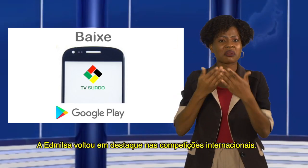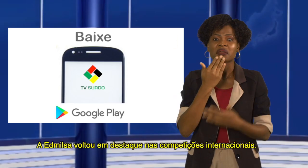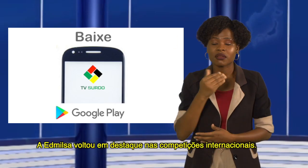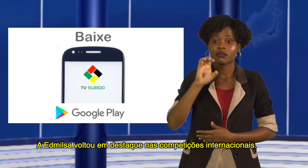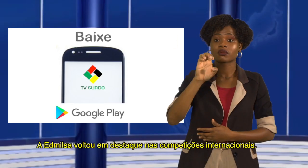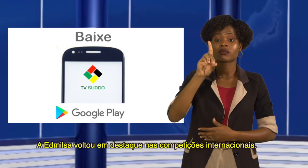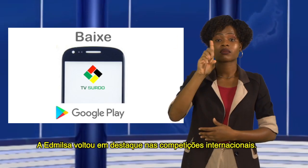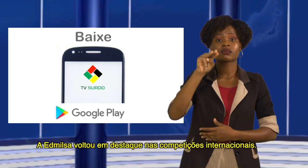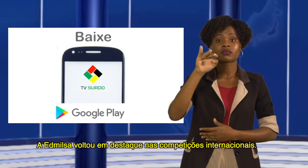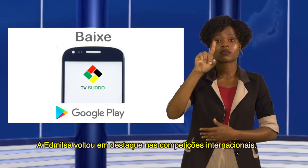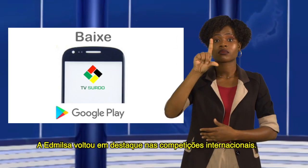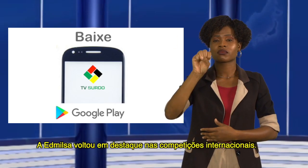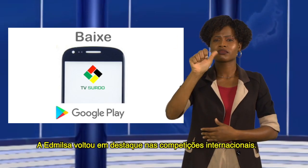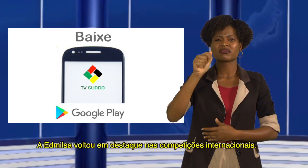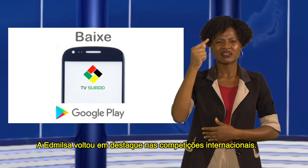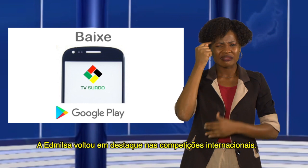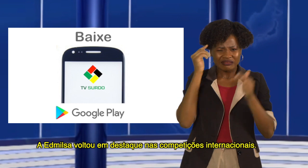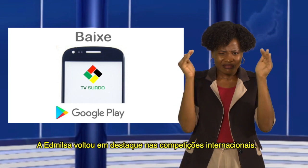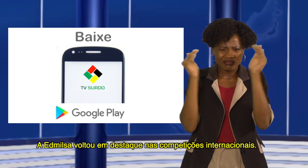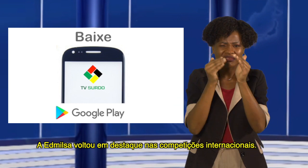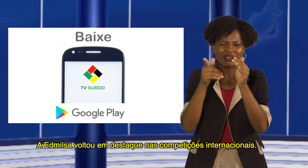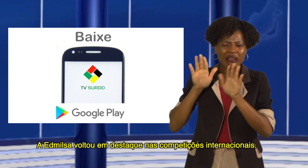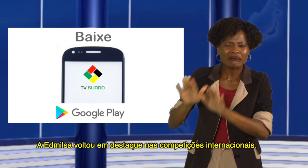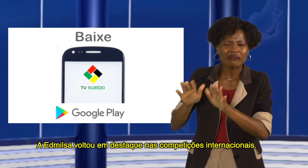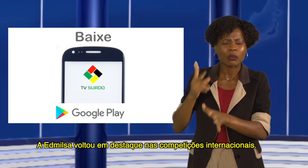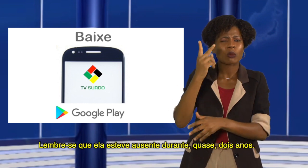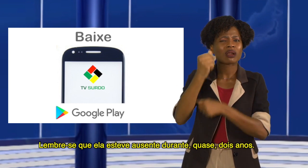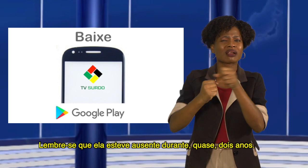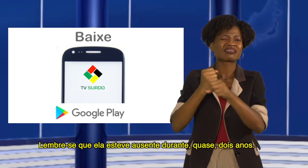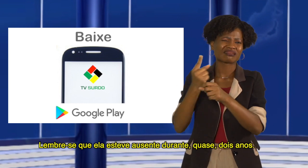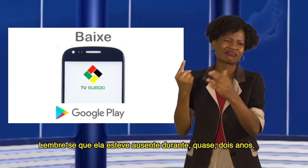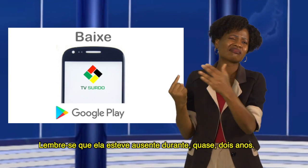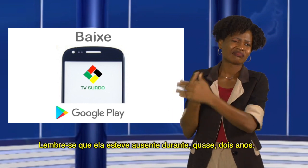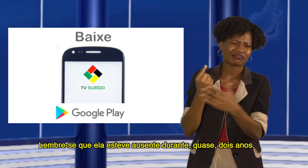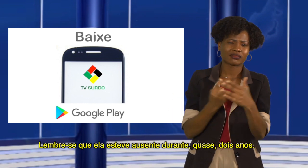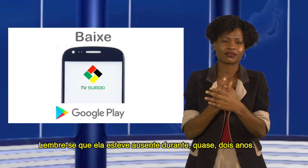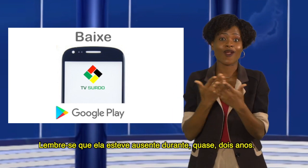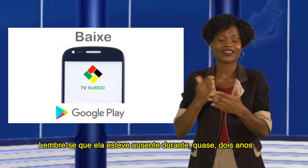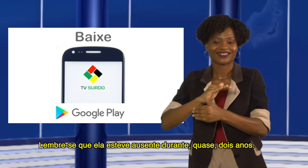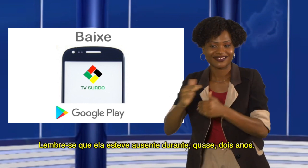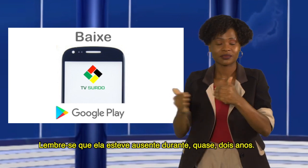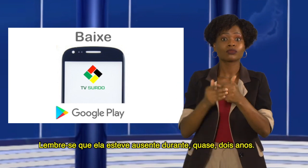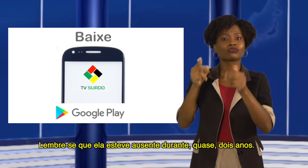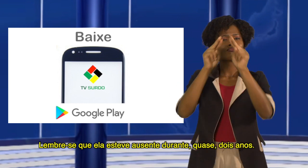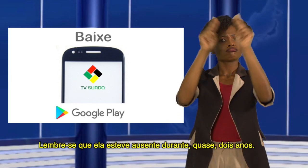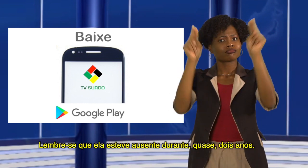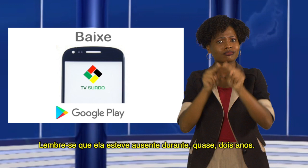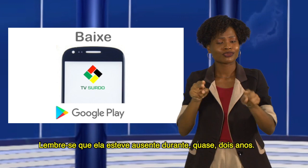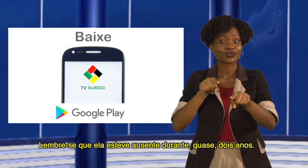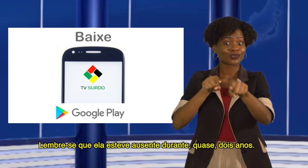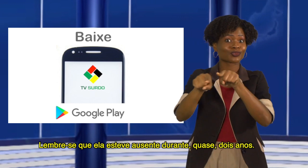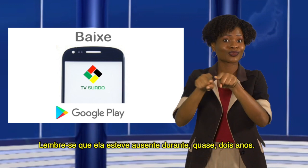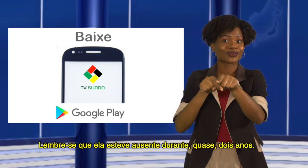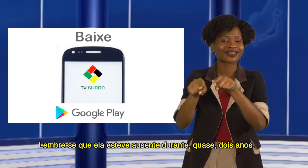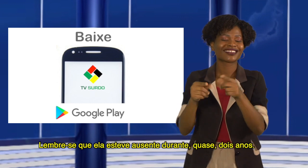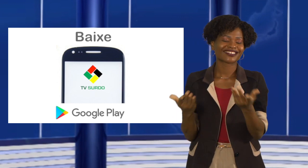Edmilza voltou em destaque nas competições internacionais. Lembre-se que ela esteve ausente durante quase dois